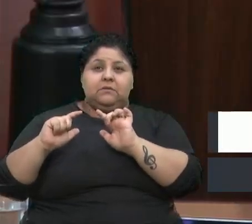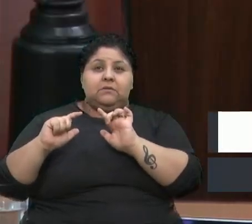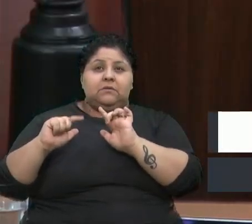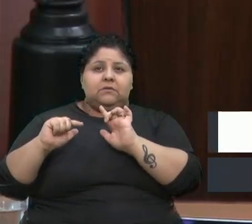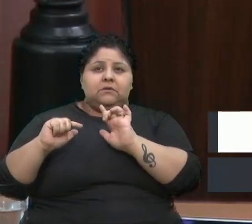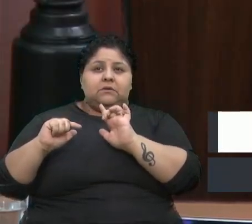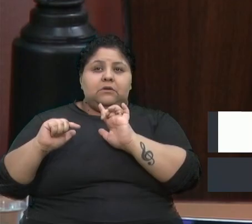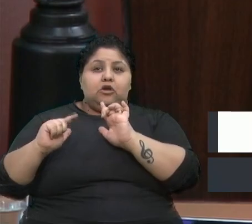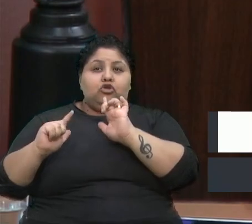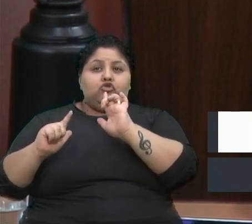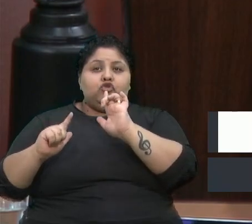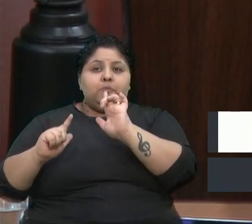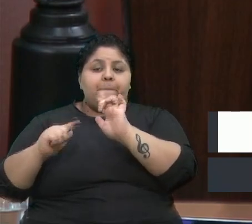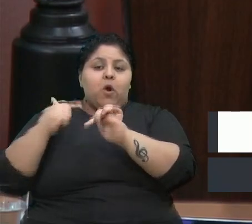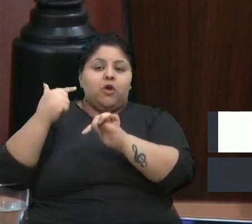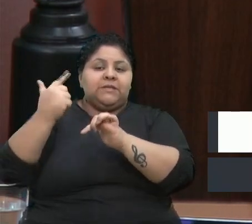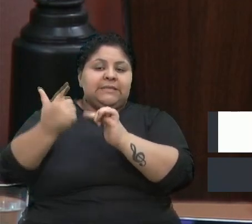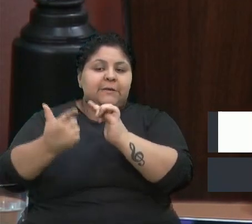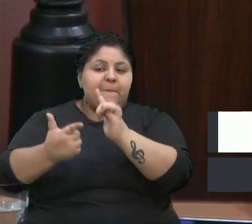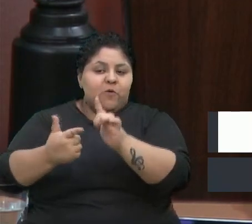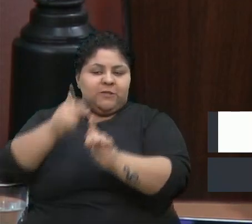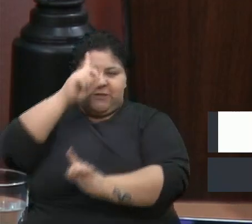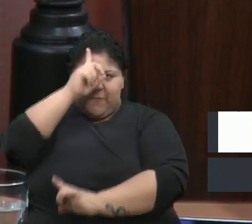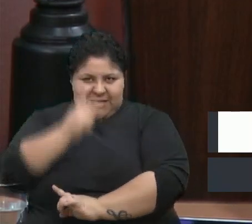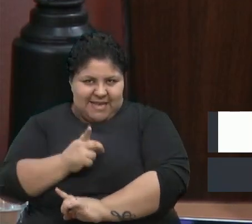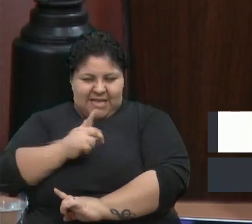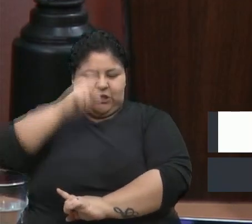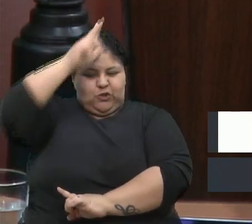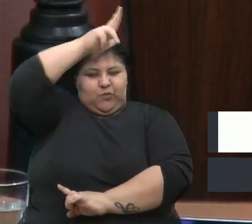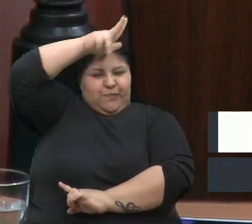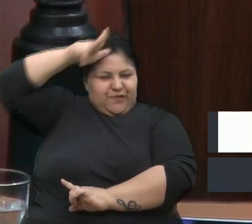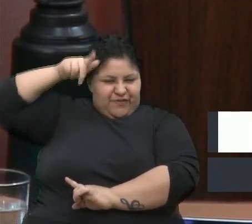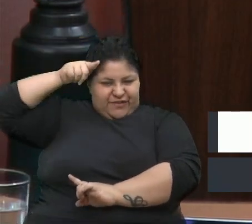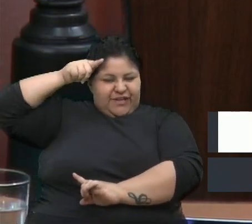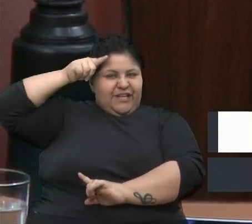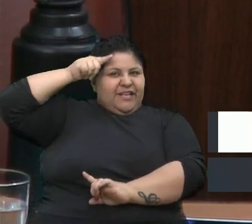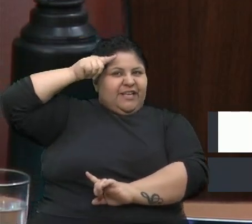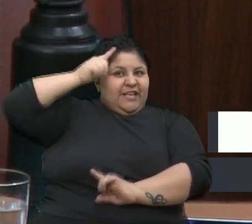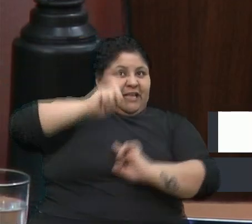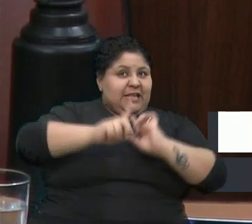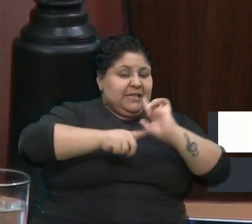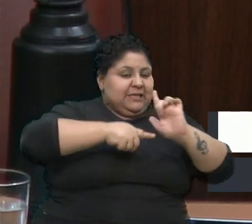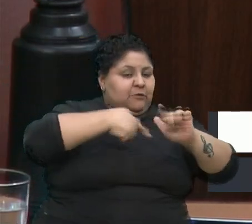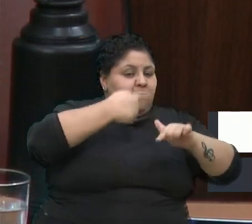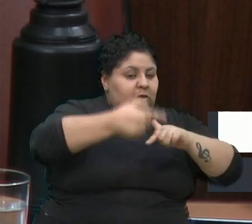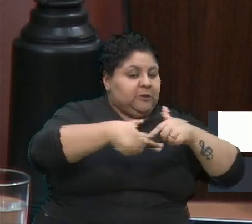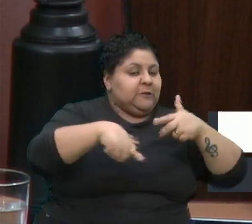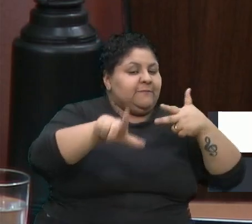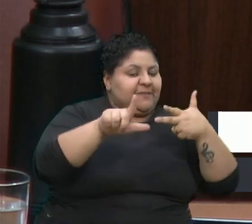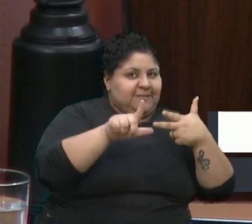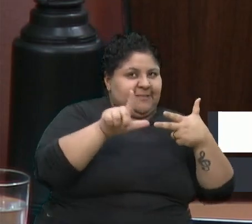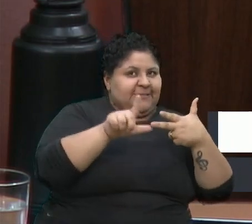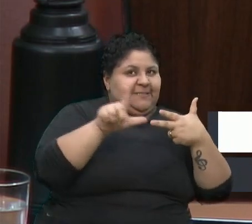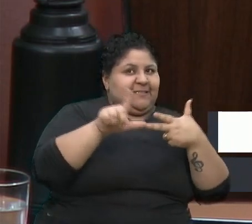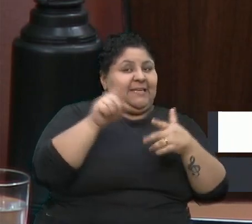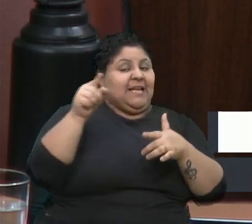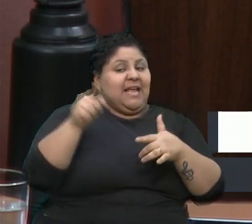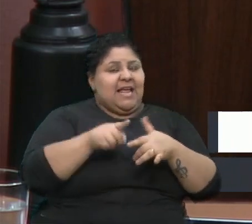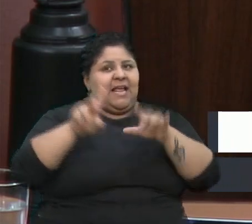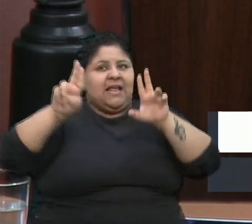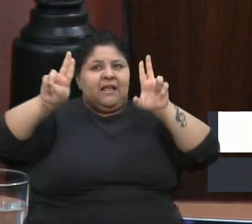os próximos mandatos dos prefeitos e das próximas legislaturas é o tema